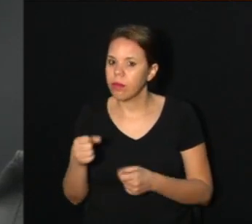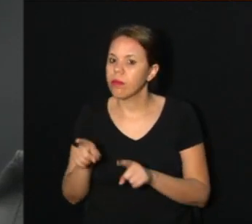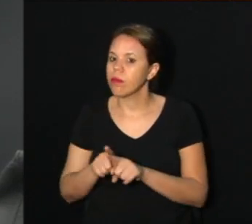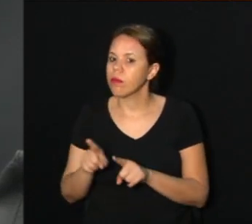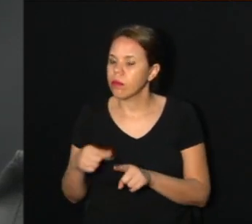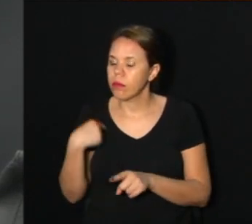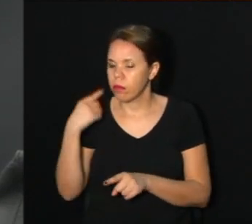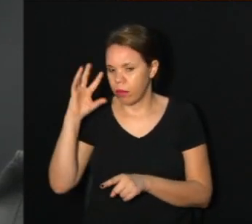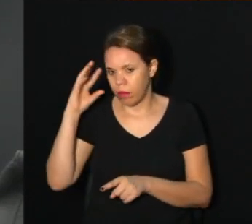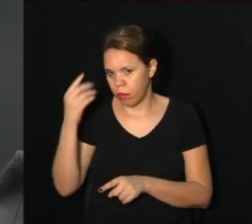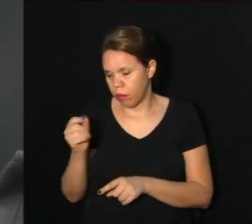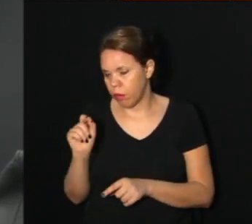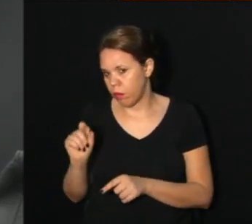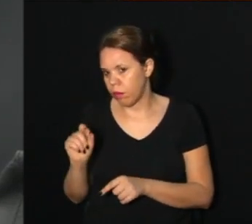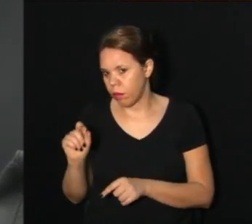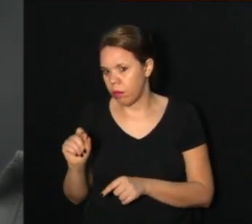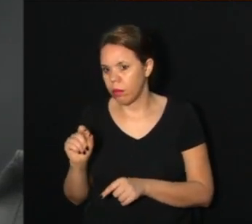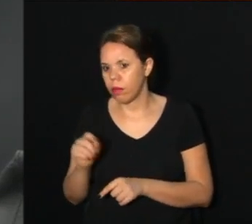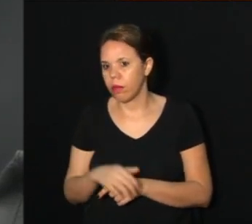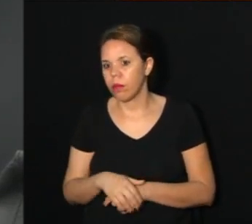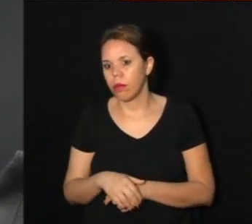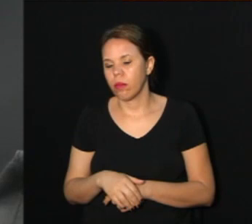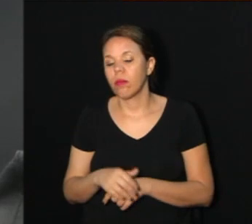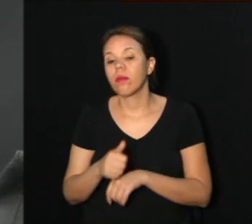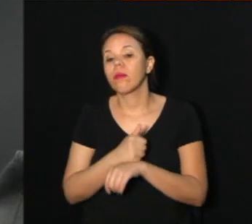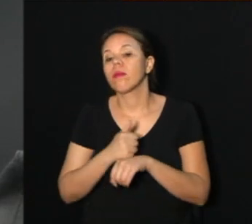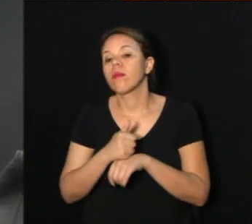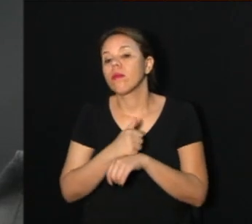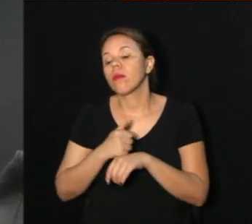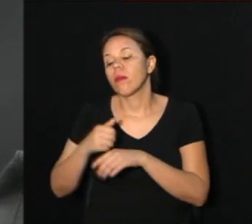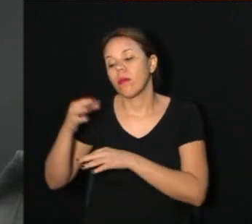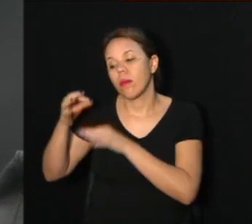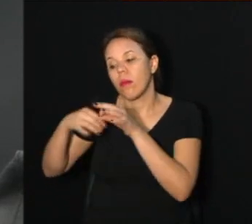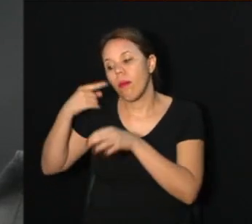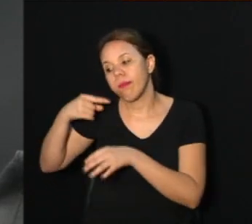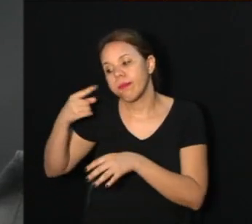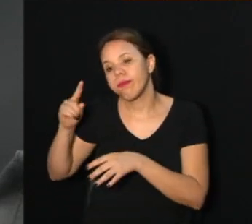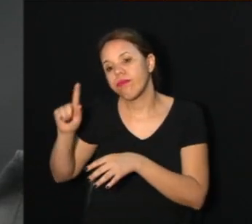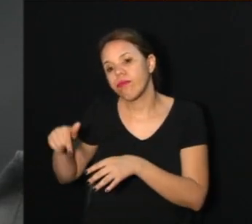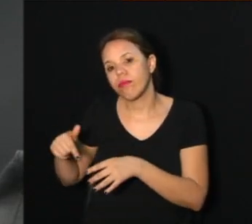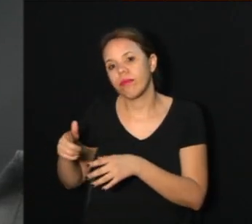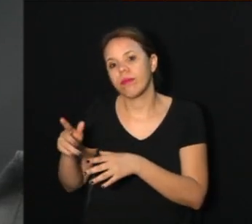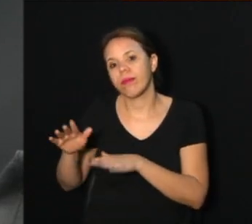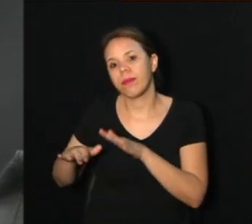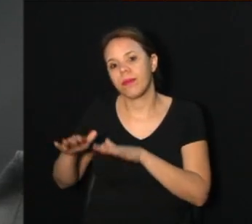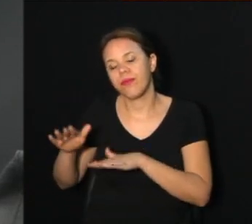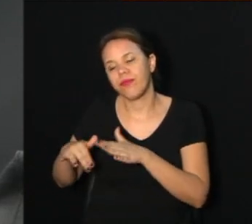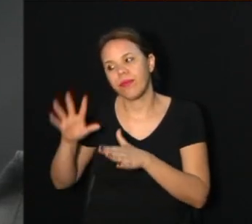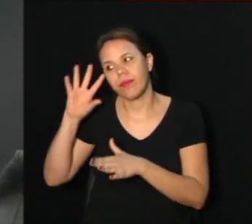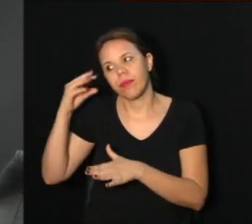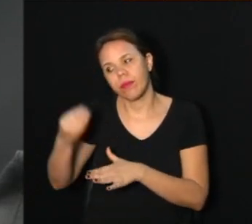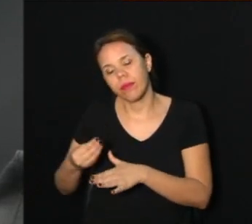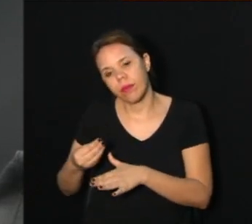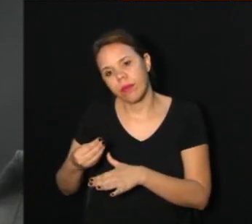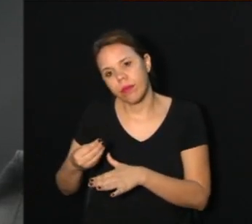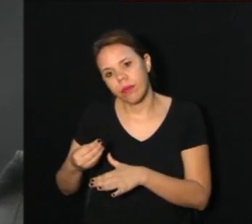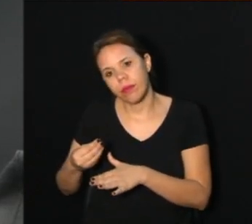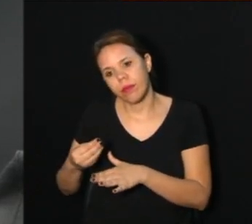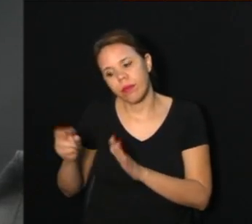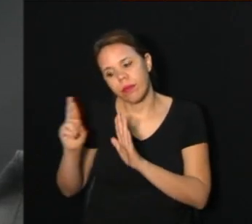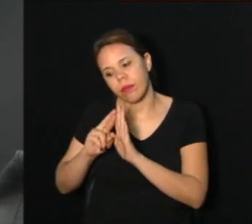estamos entendendo que a carreira de procurador, conforme o entendimento da